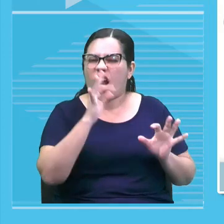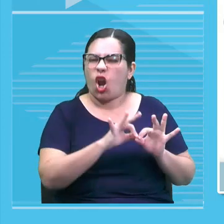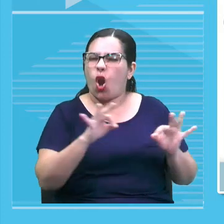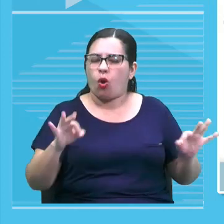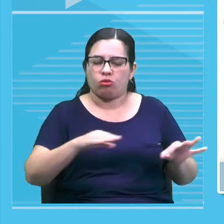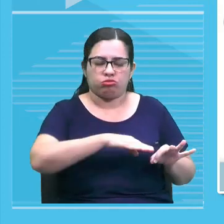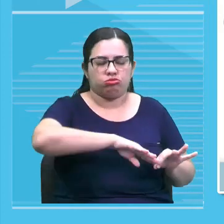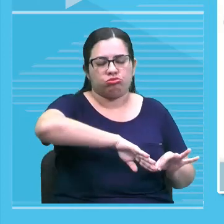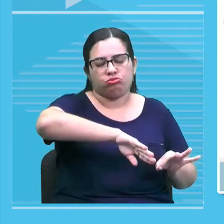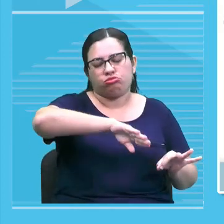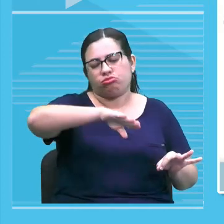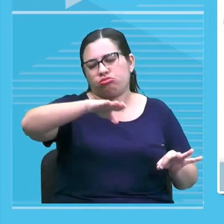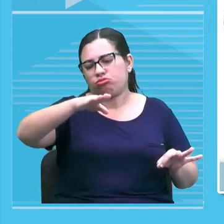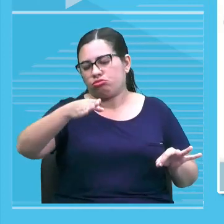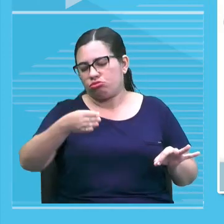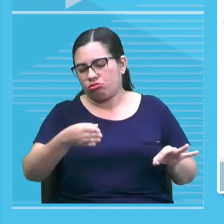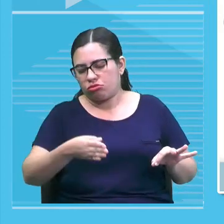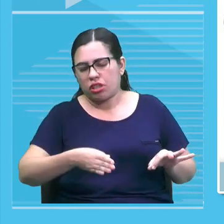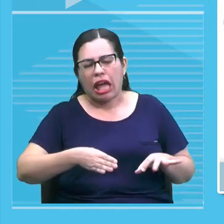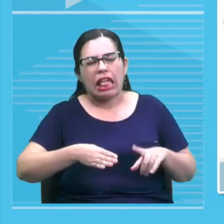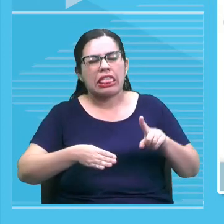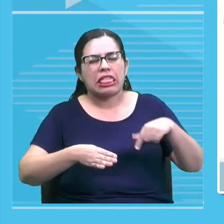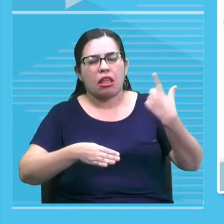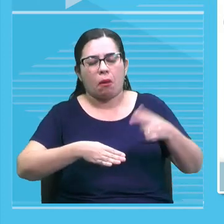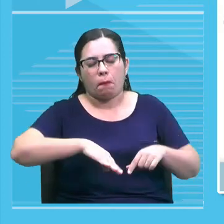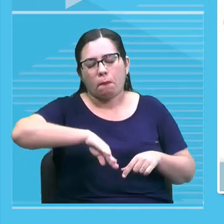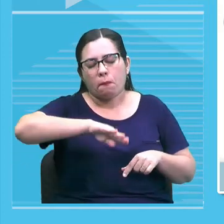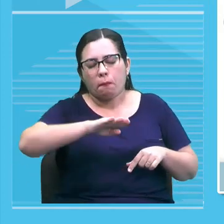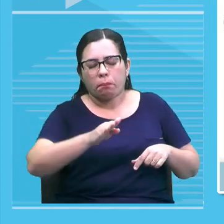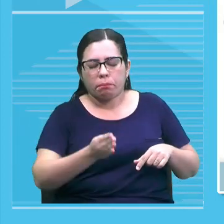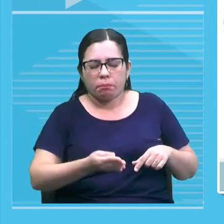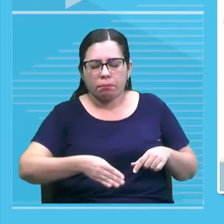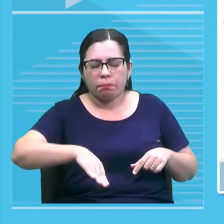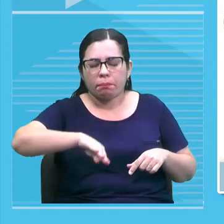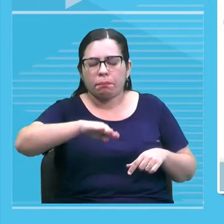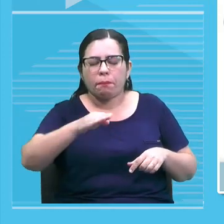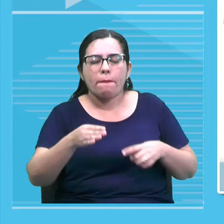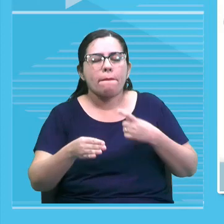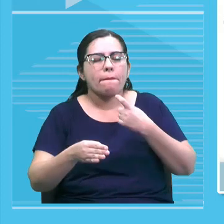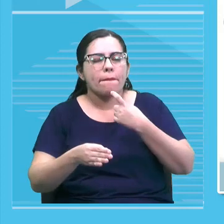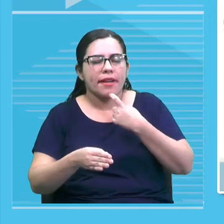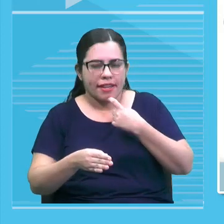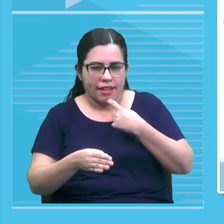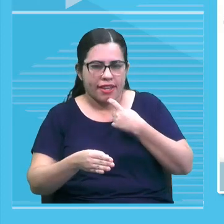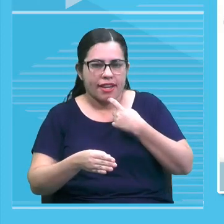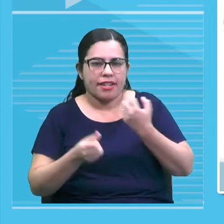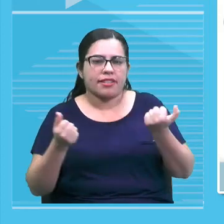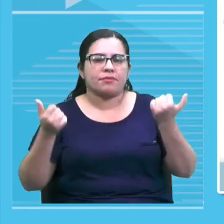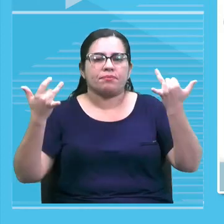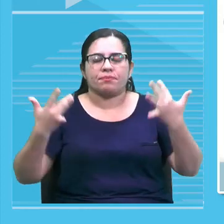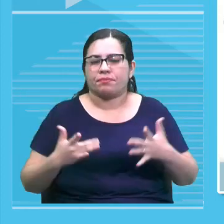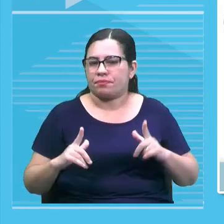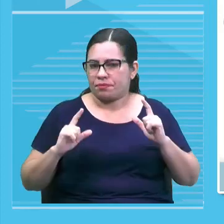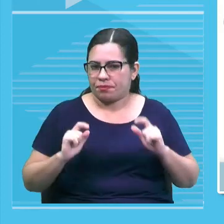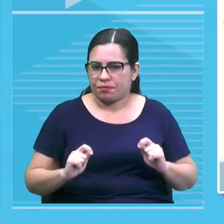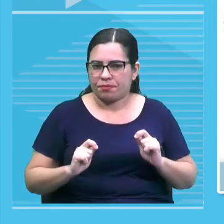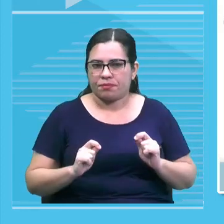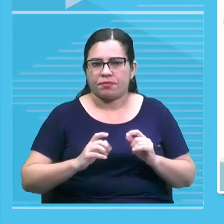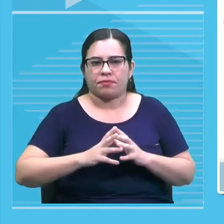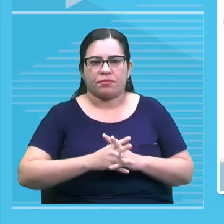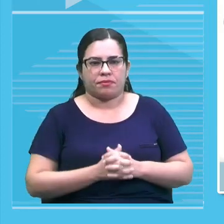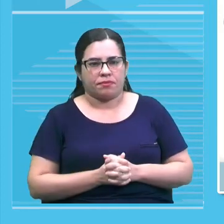bem juntinho perfeito isso vai mostrar o que professor vai mostrar que